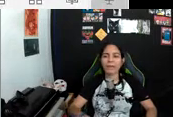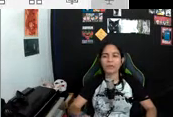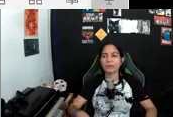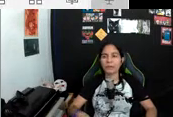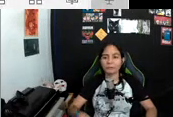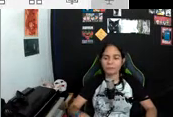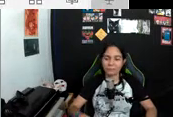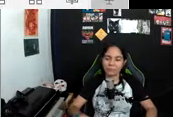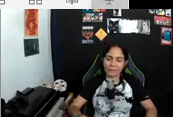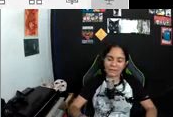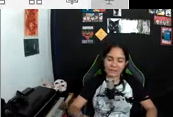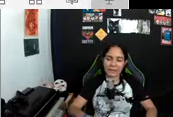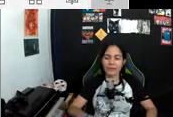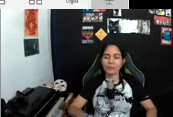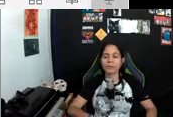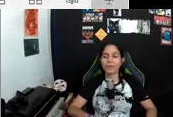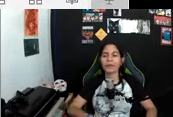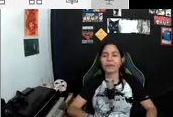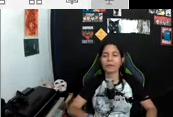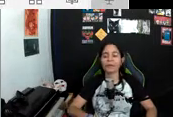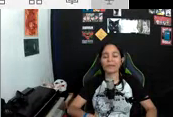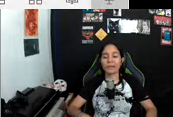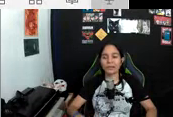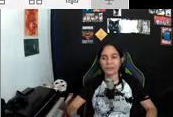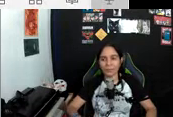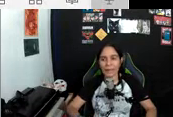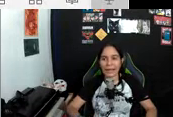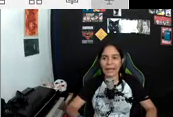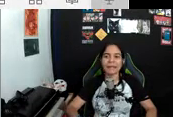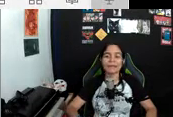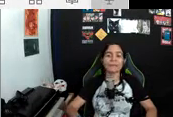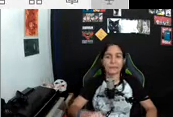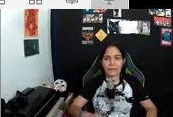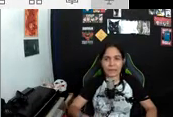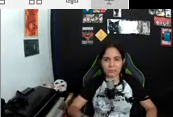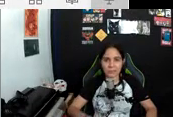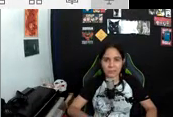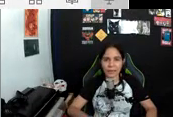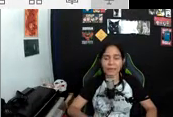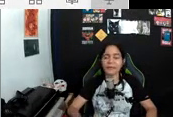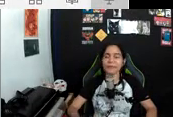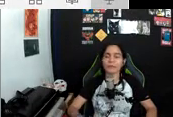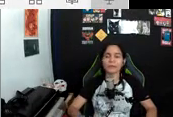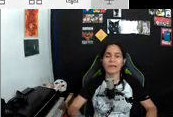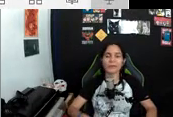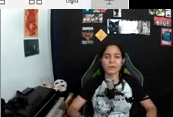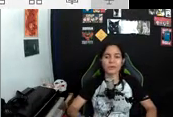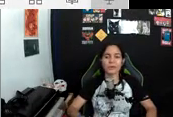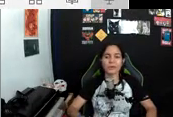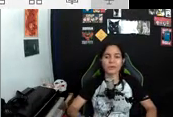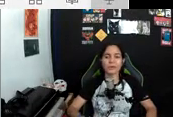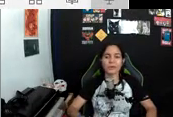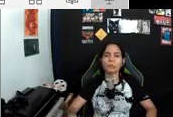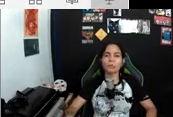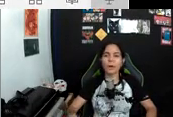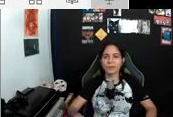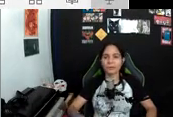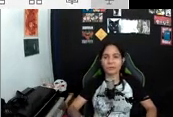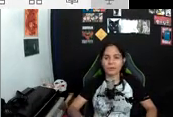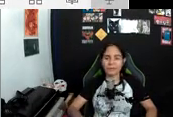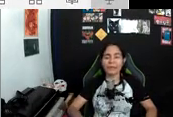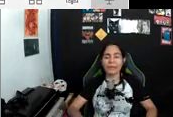que um médico está exercendo, né, a medicina de forma errada, você tem que denunciar. Então, não é só você que